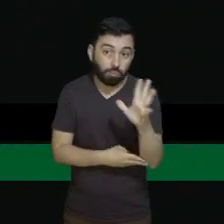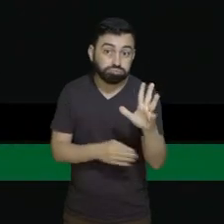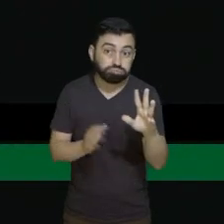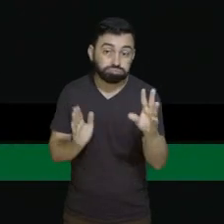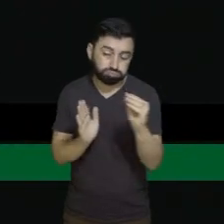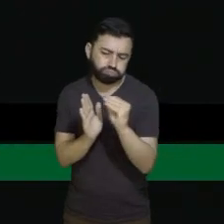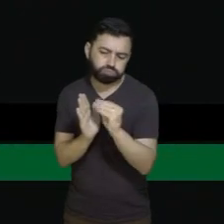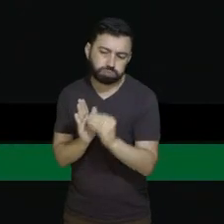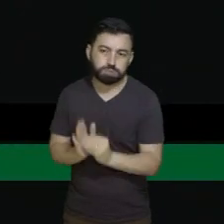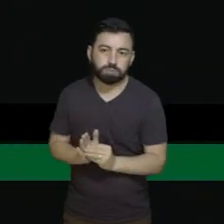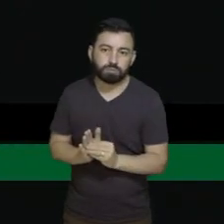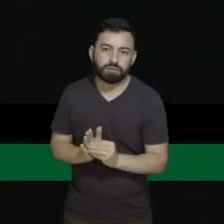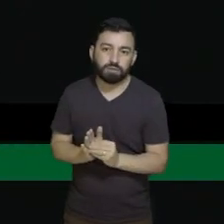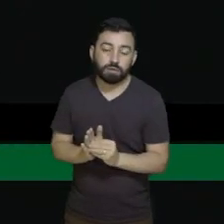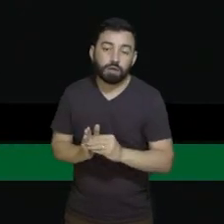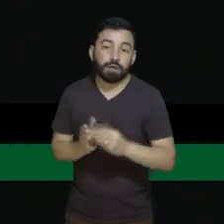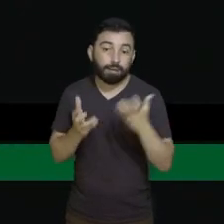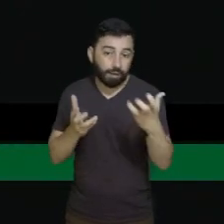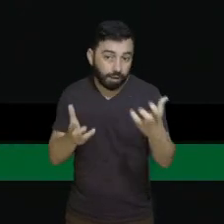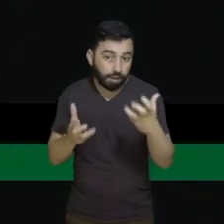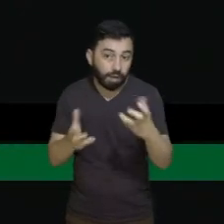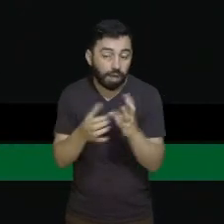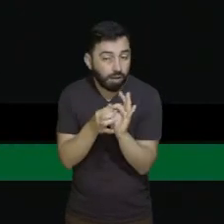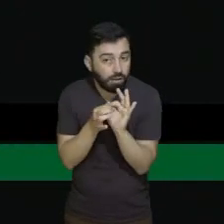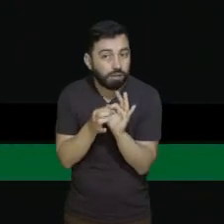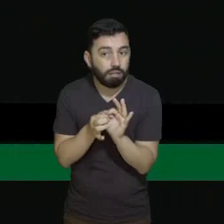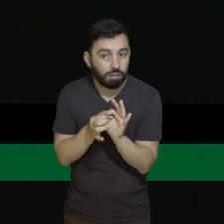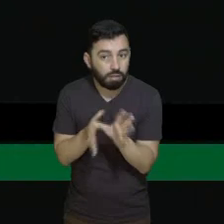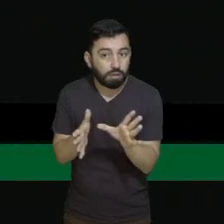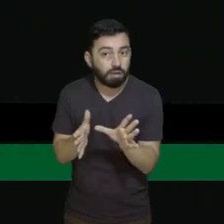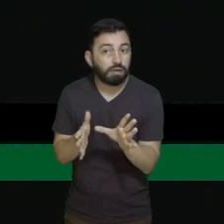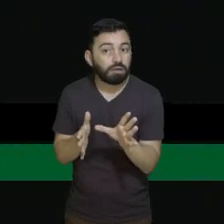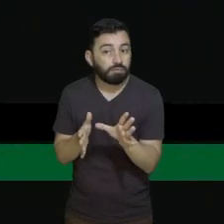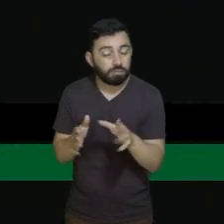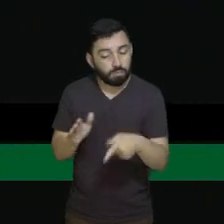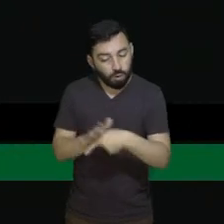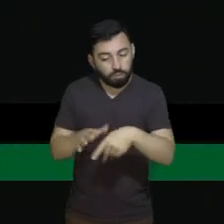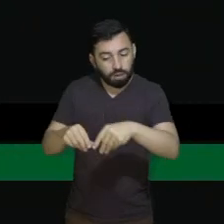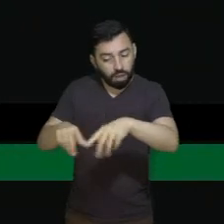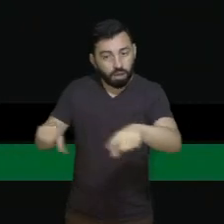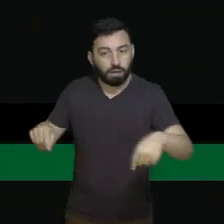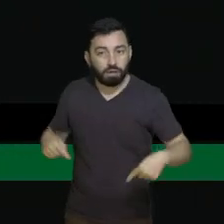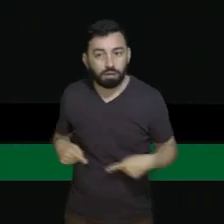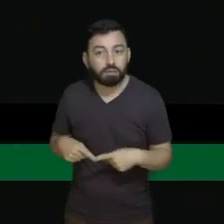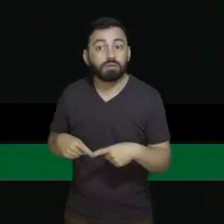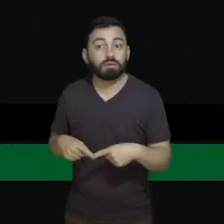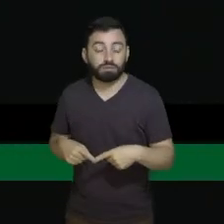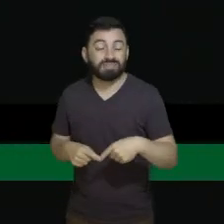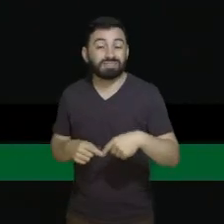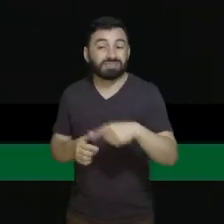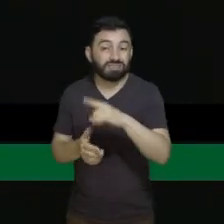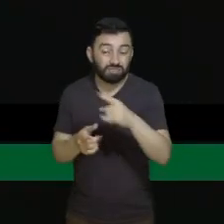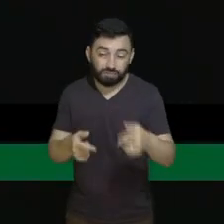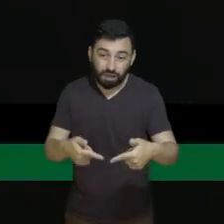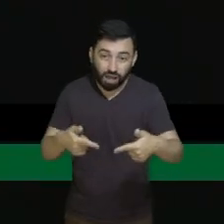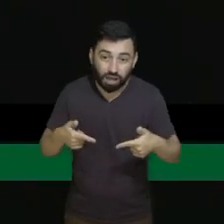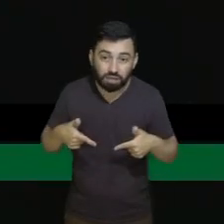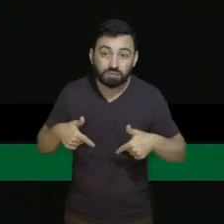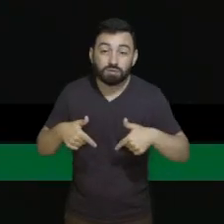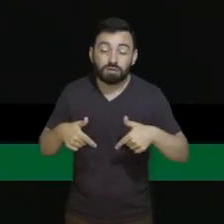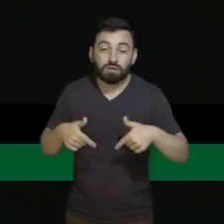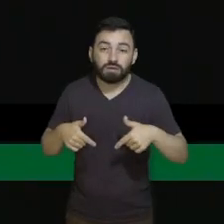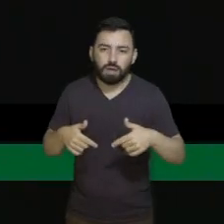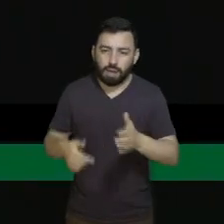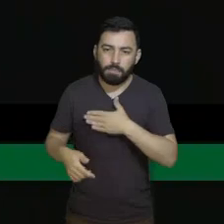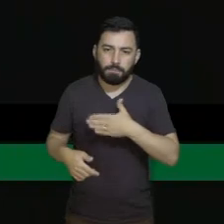para obterem a homologação das suas propriedades o certificado que diz: a minha